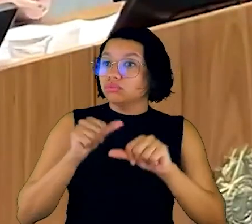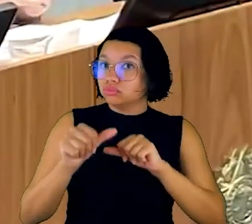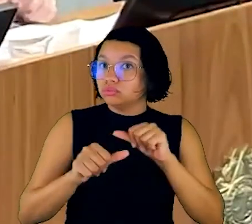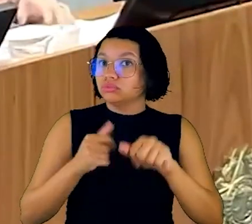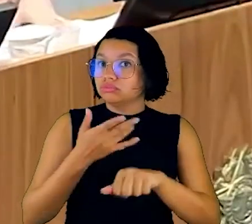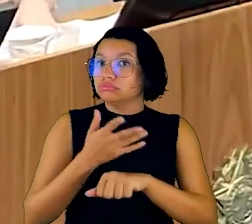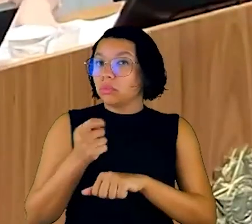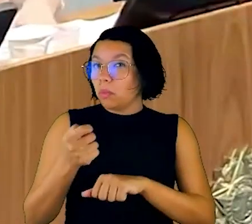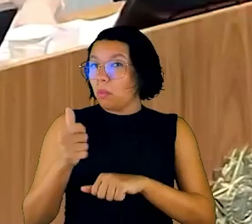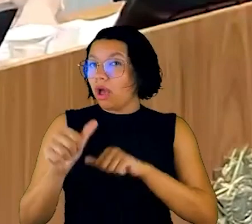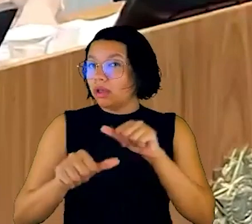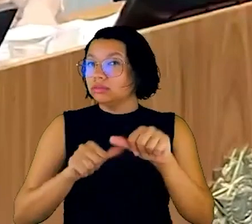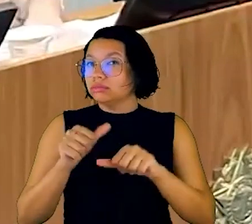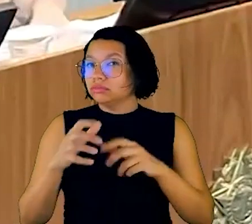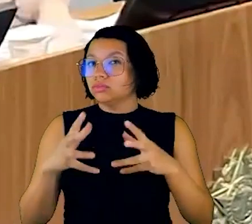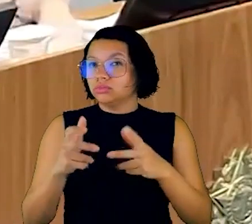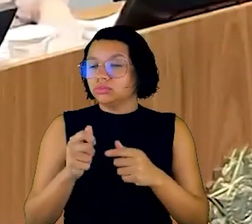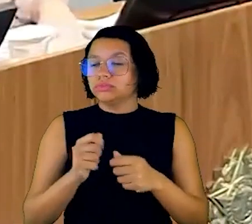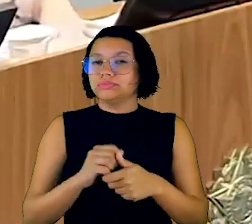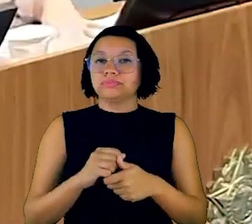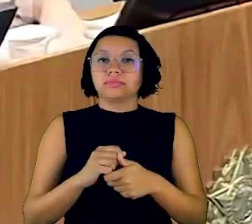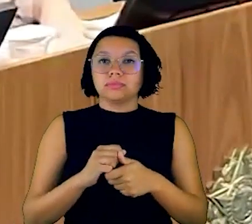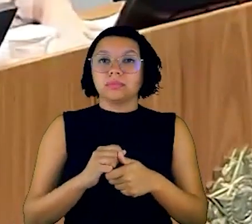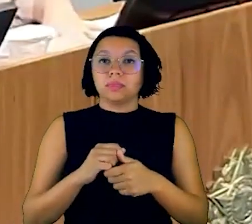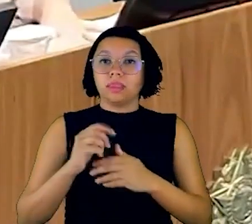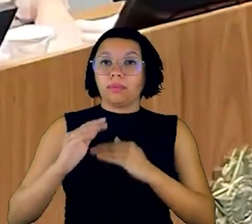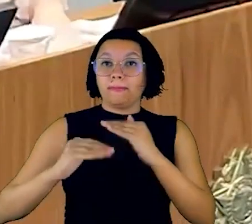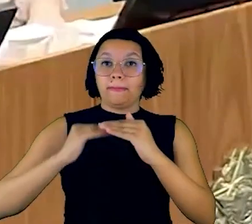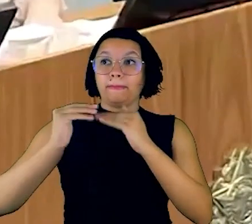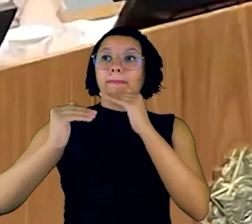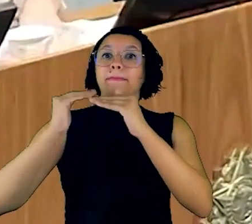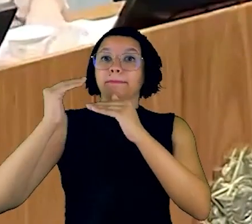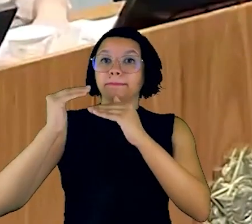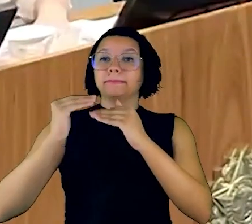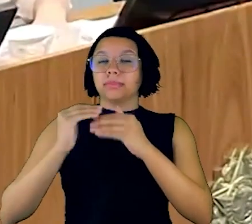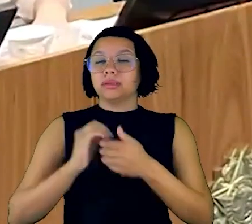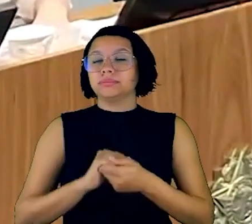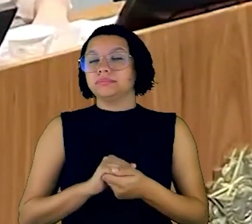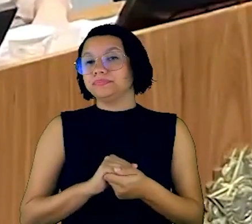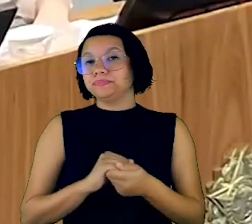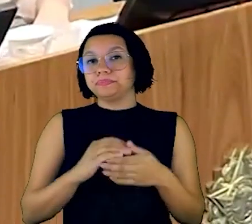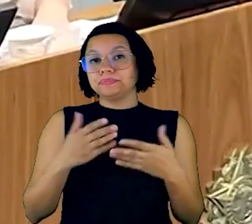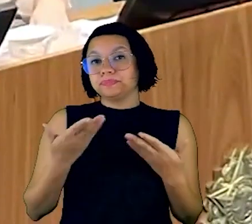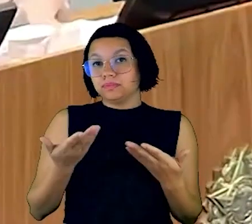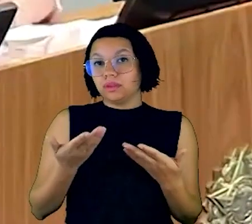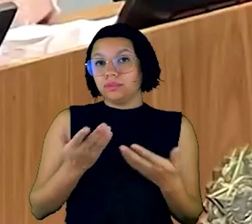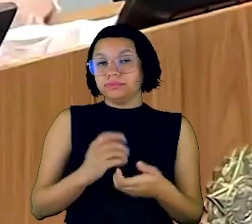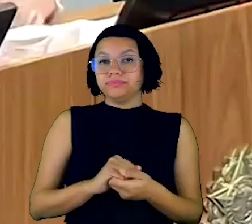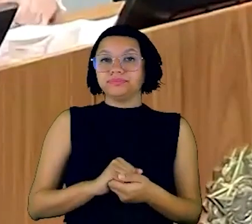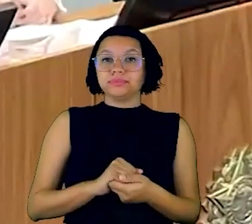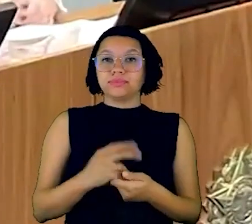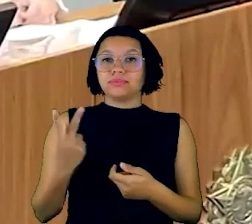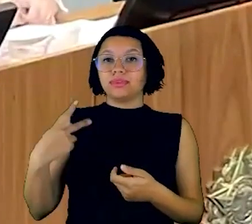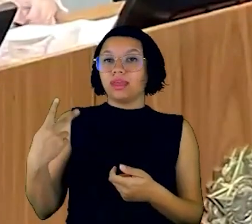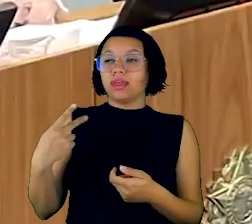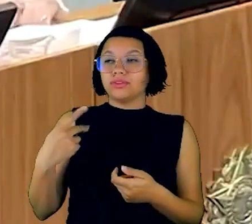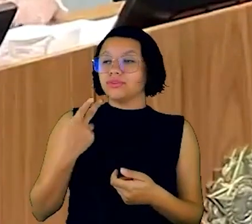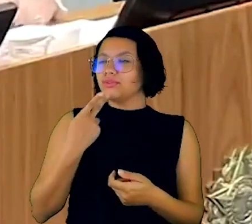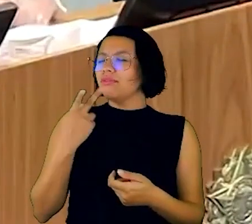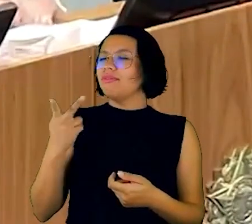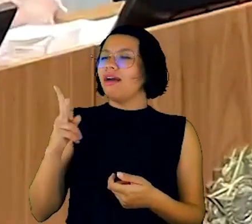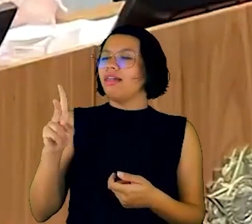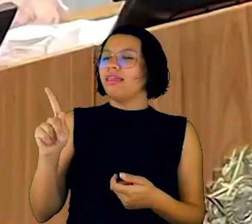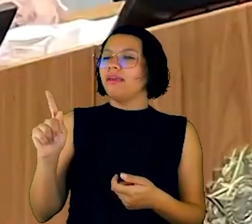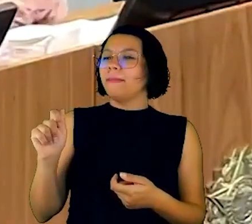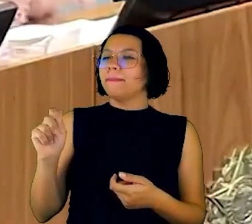tudo. Uma baita de uma revolução mesmo. Então, eu falei